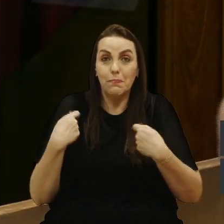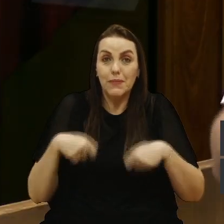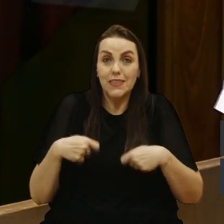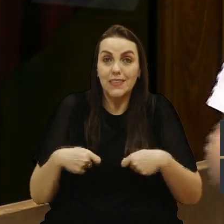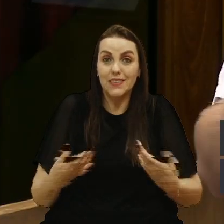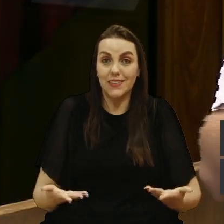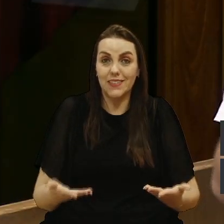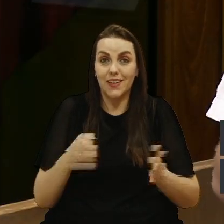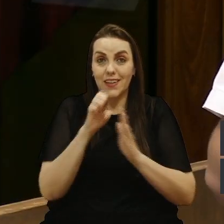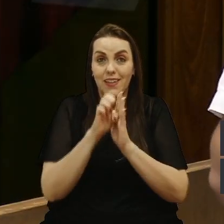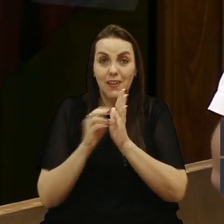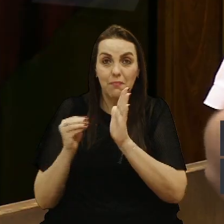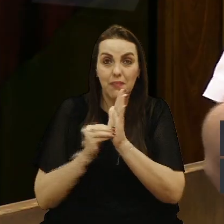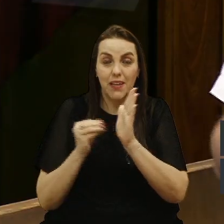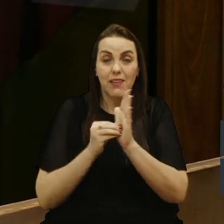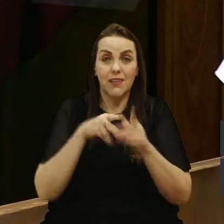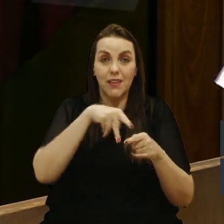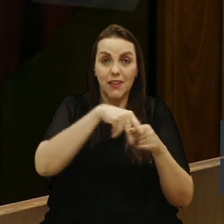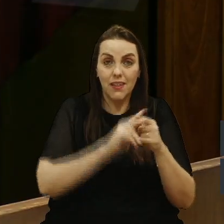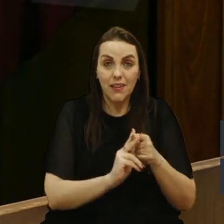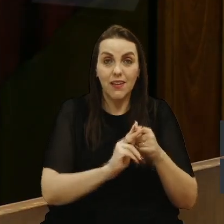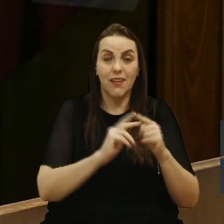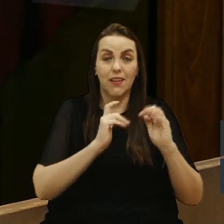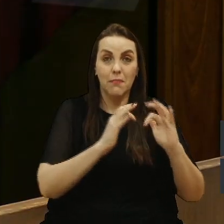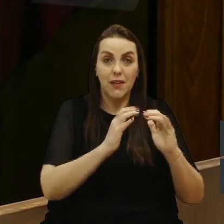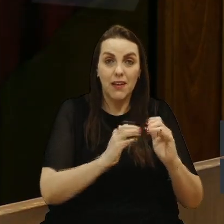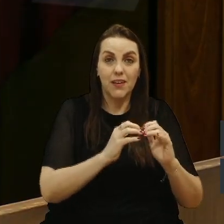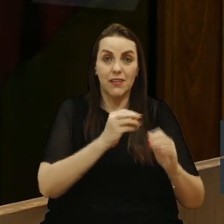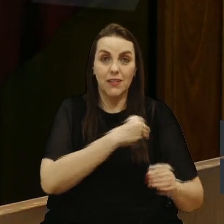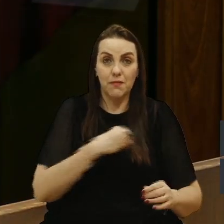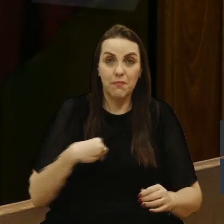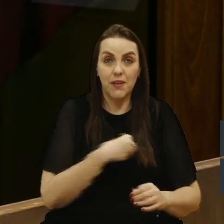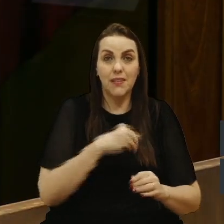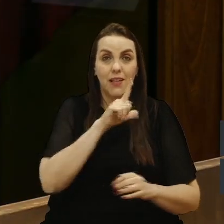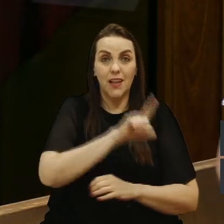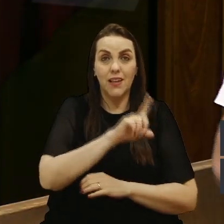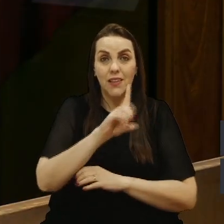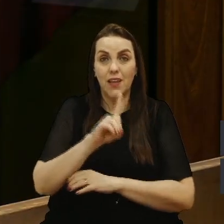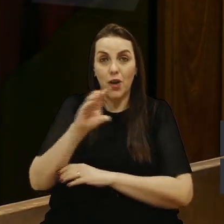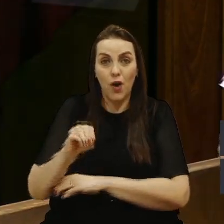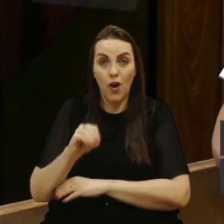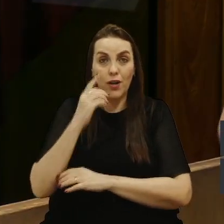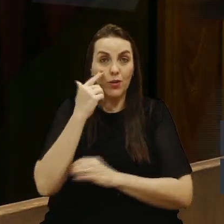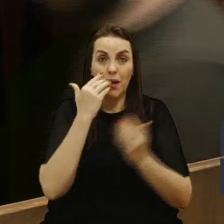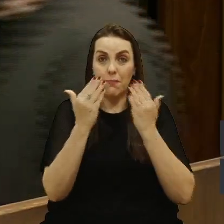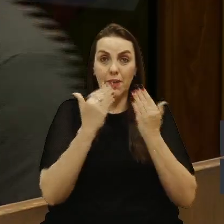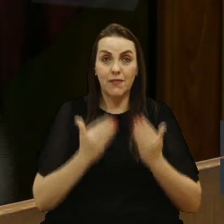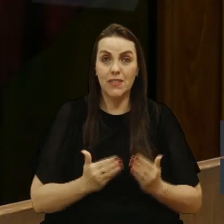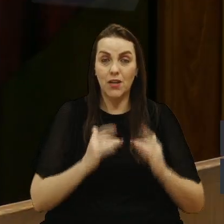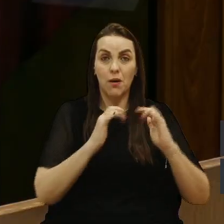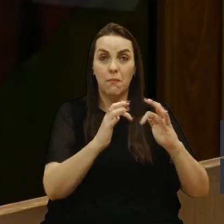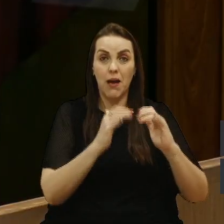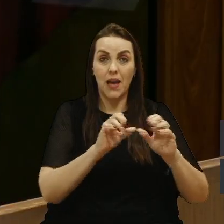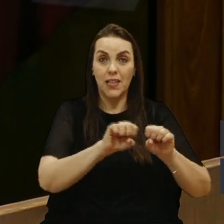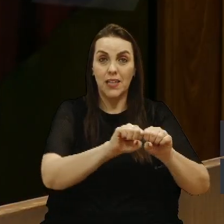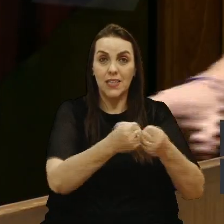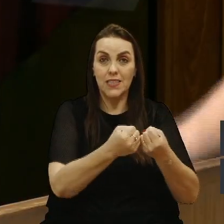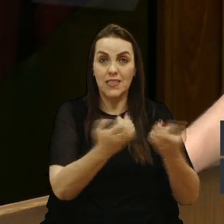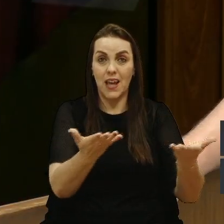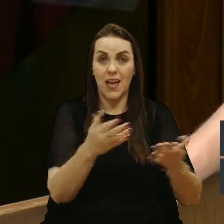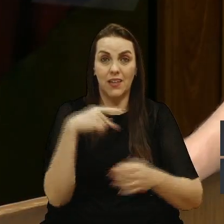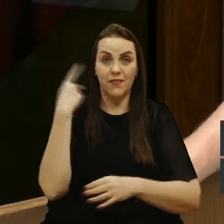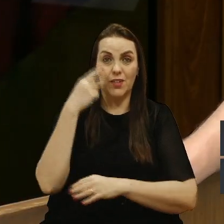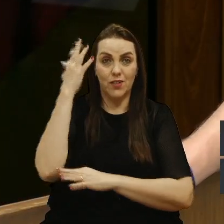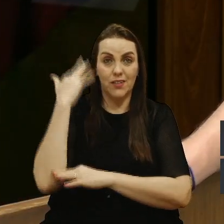Fazer uma emenda para reparação de equipamento médico, porque a Lei de Diretrizes Orçamentárias do município não prevê que os equipamentos médicos estraguem, vereadora Daiane.